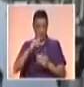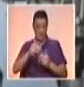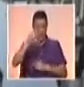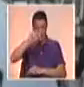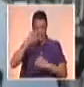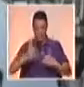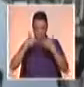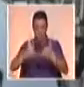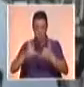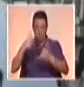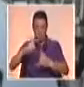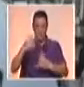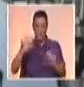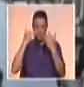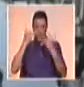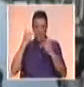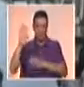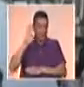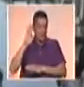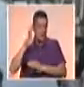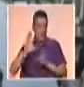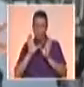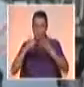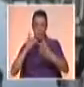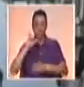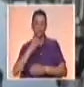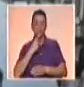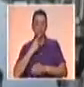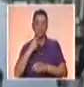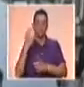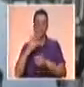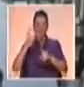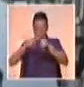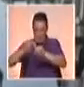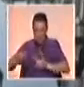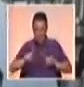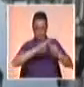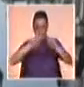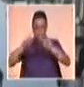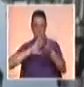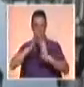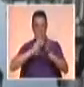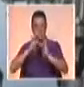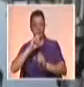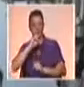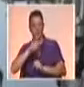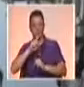disso, depois tivemos que sondar a própria comunidade surda, porque existem regionalismos, existem diferenças, ou posso